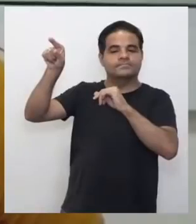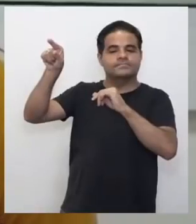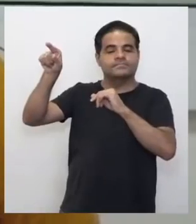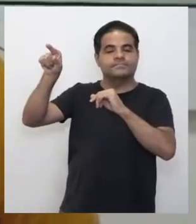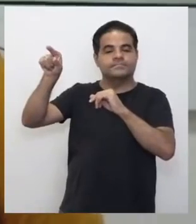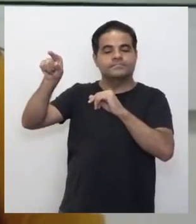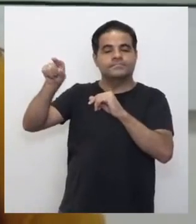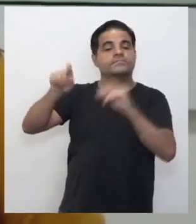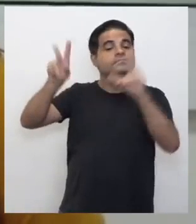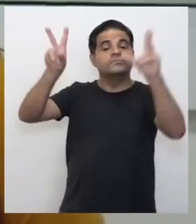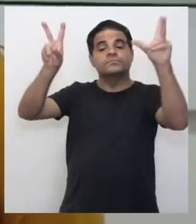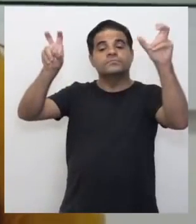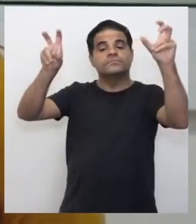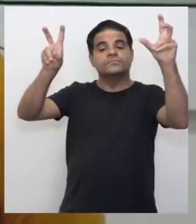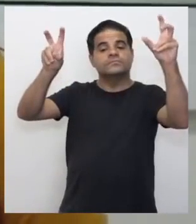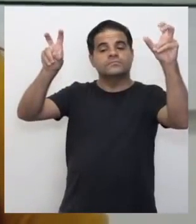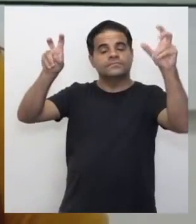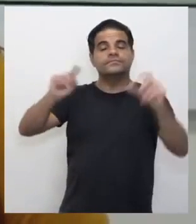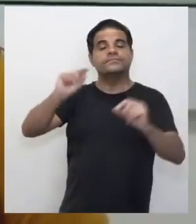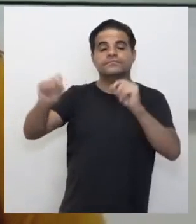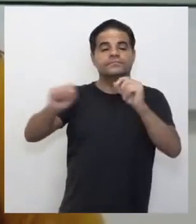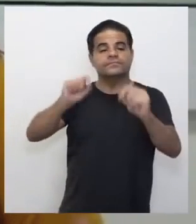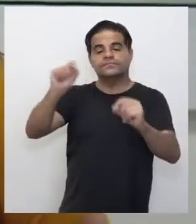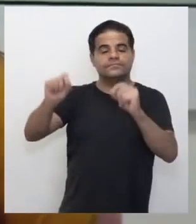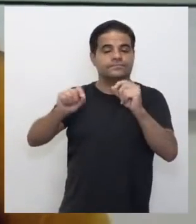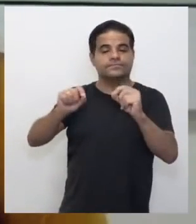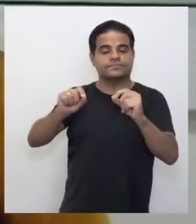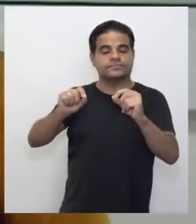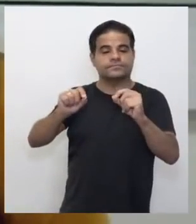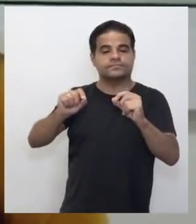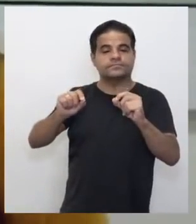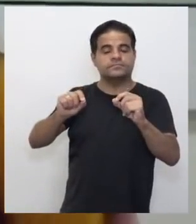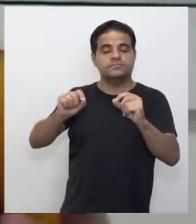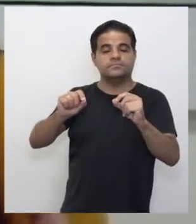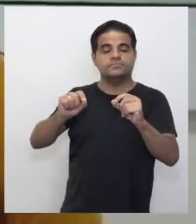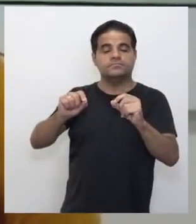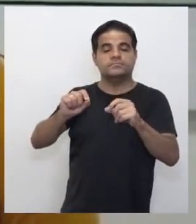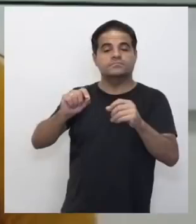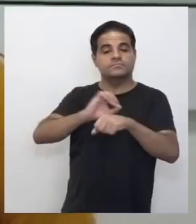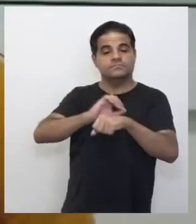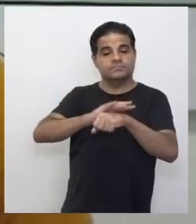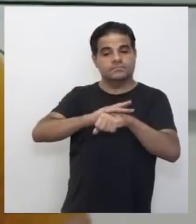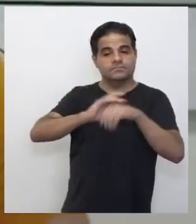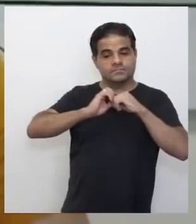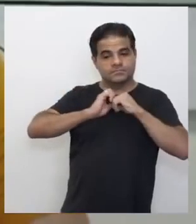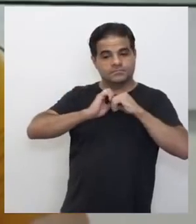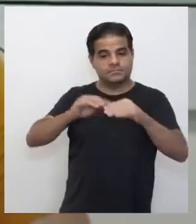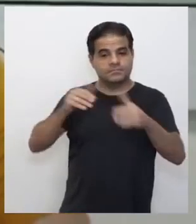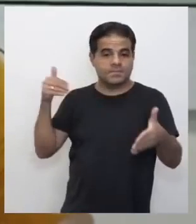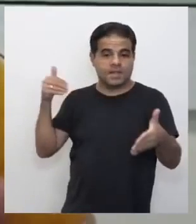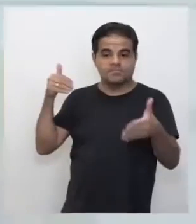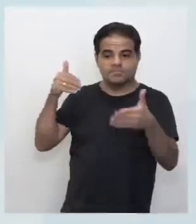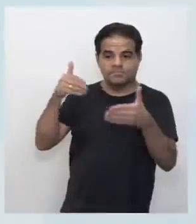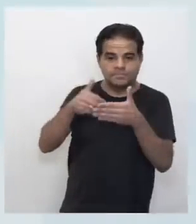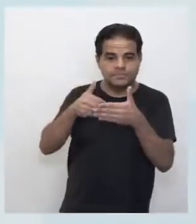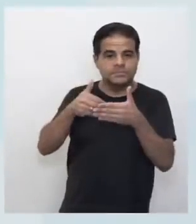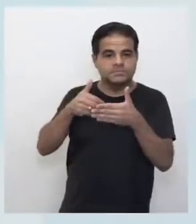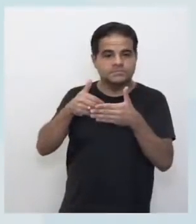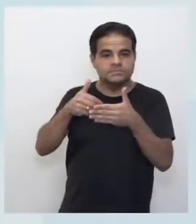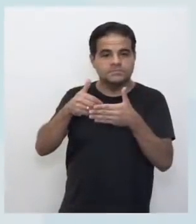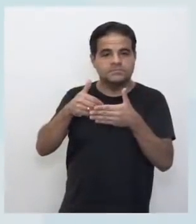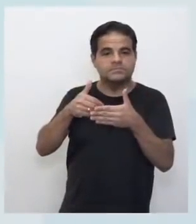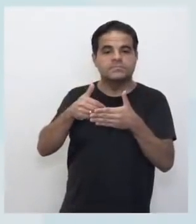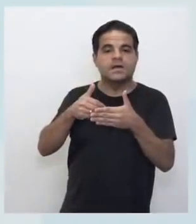e cujo título é Pandemia aproxima a morte do cotidiano.